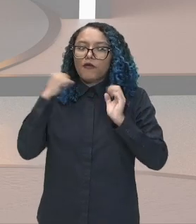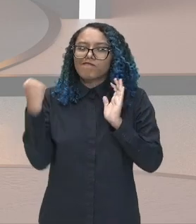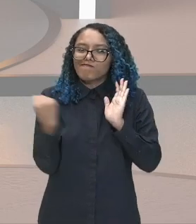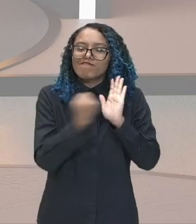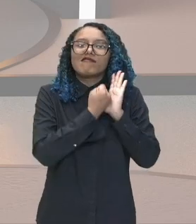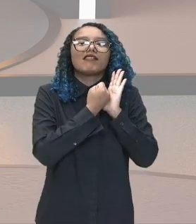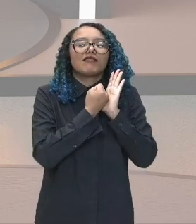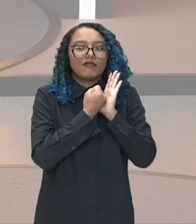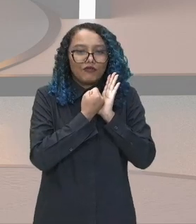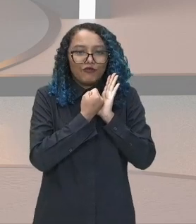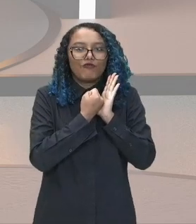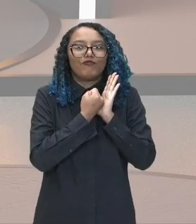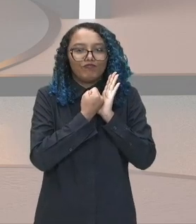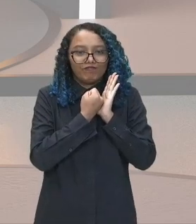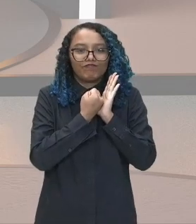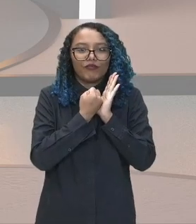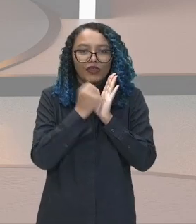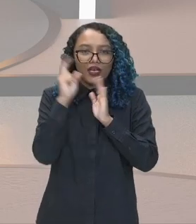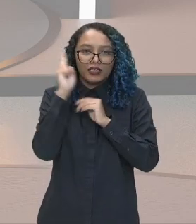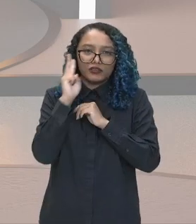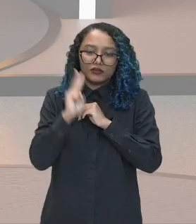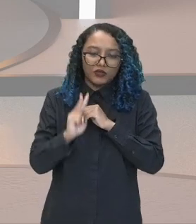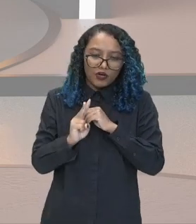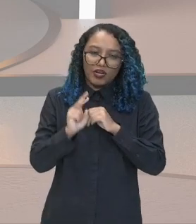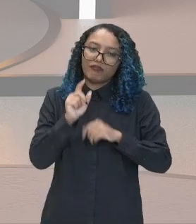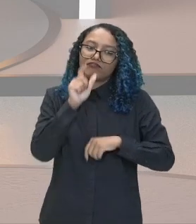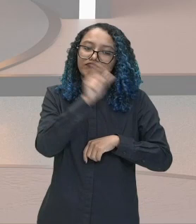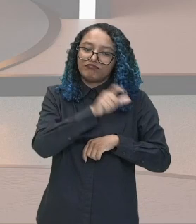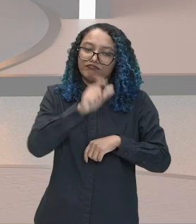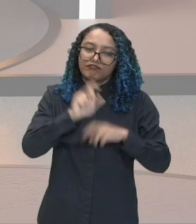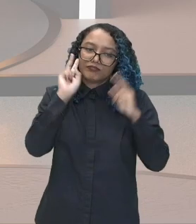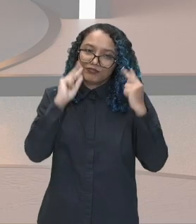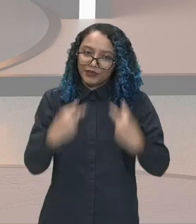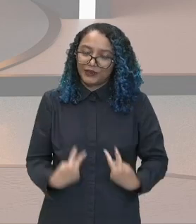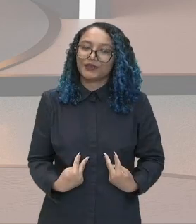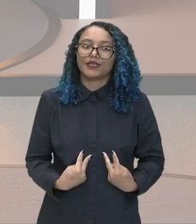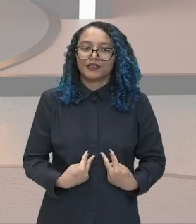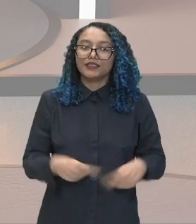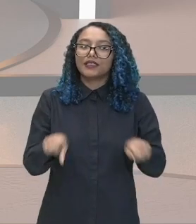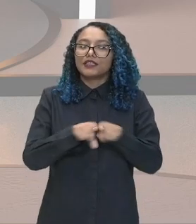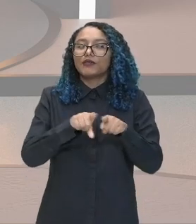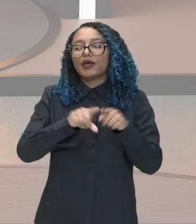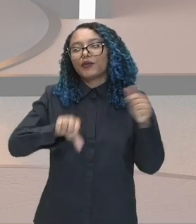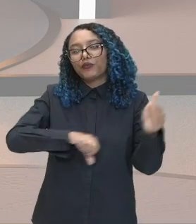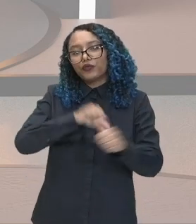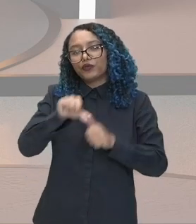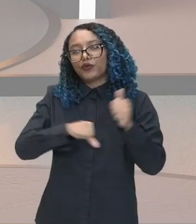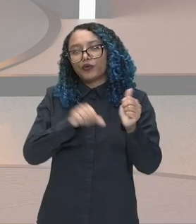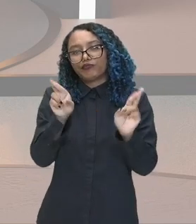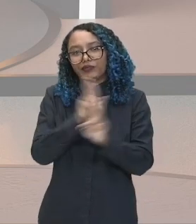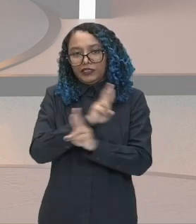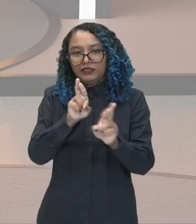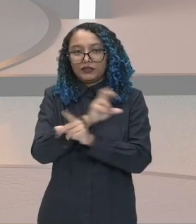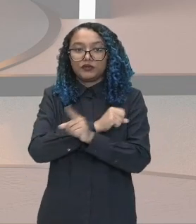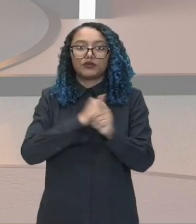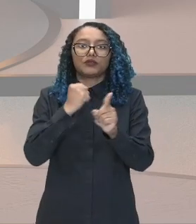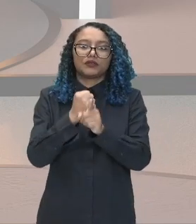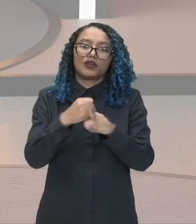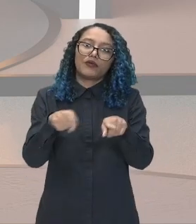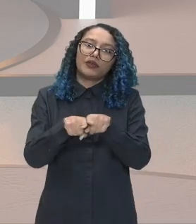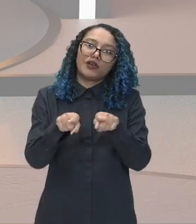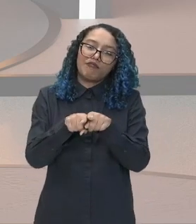marcou, né, a história da humanidade e mudou as relações sociais e